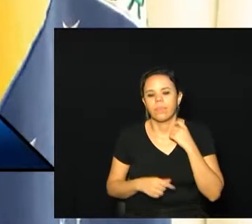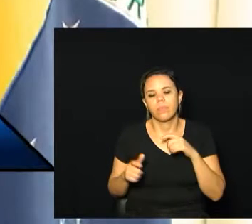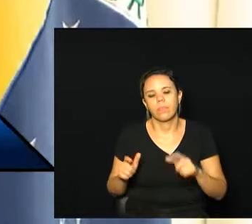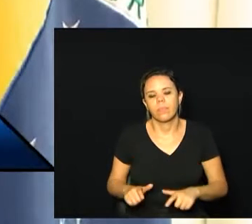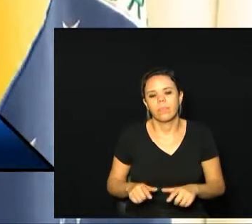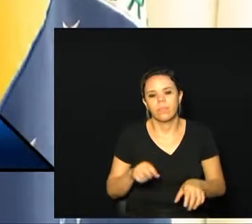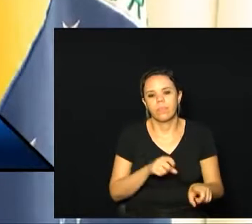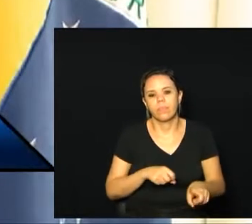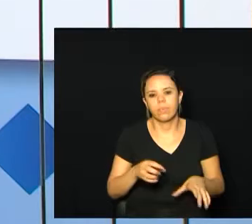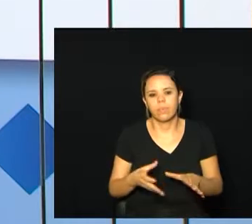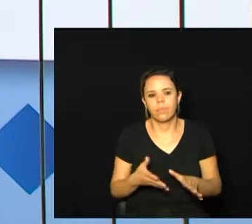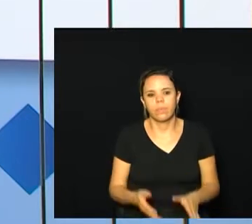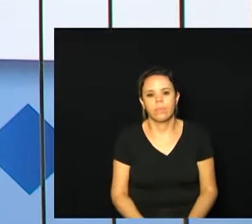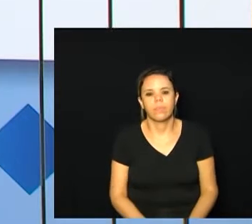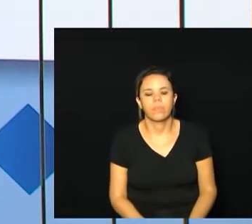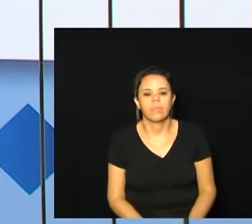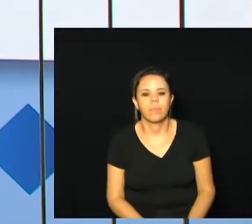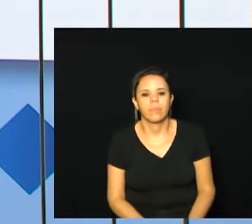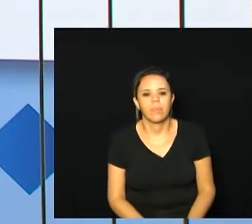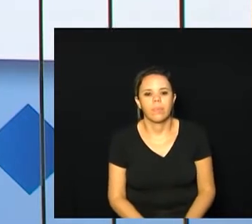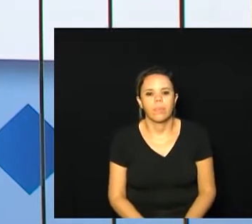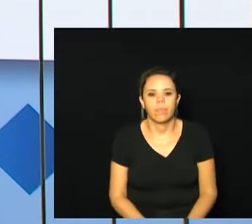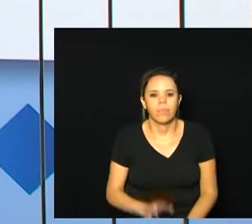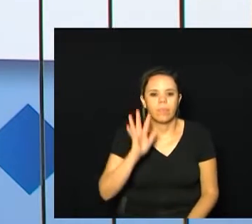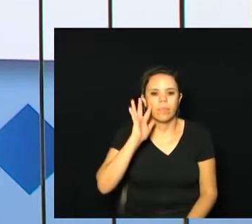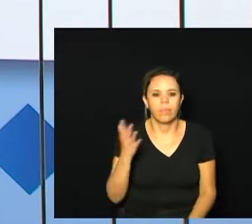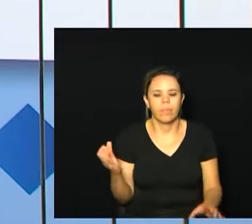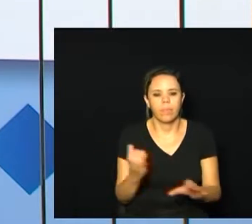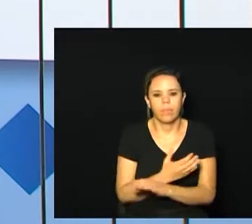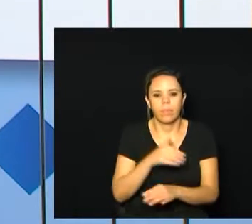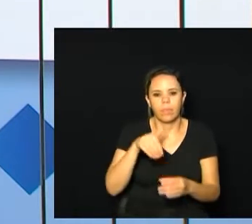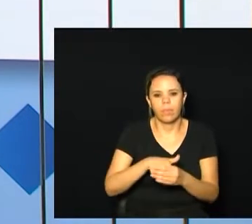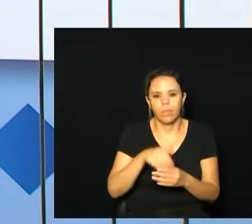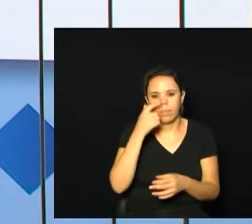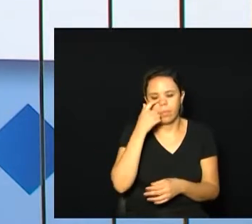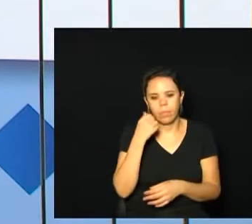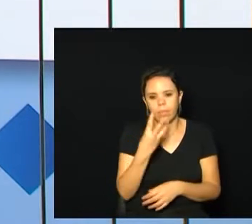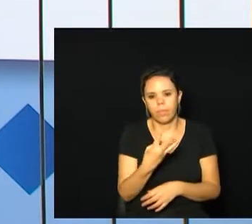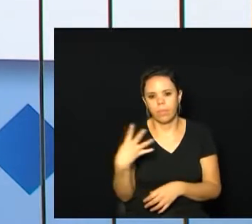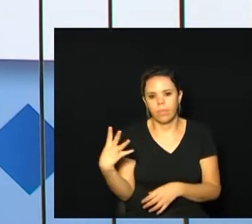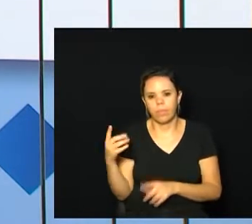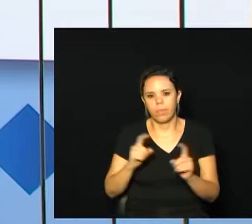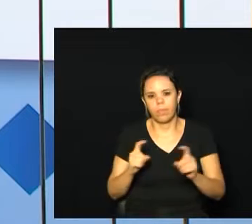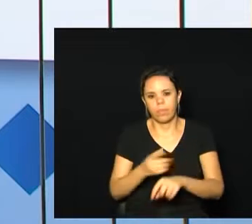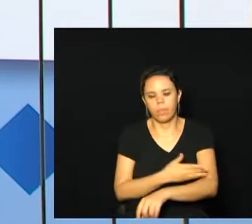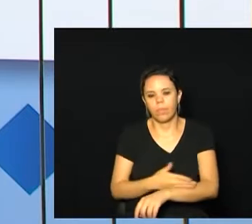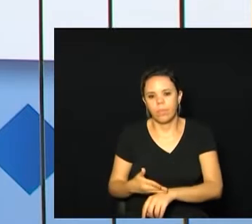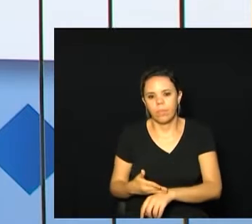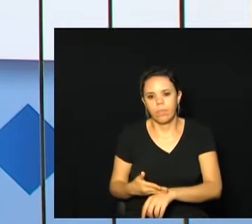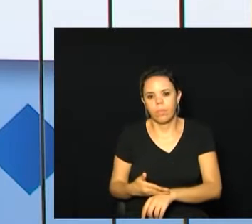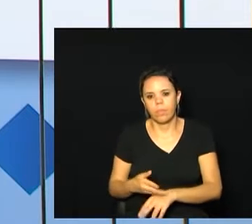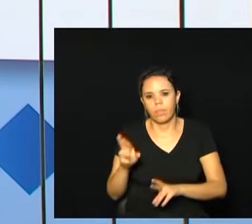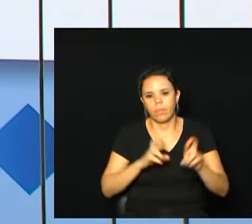local de plantio. O resultado completo da votação da 34ª reunião ordinária